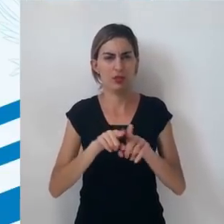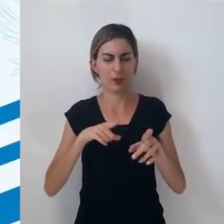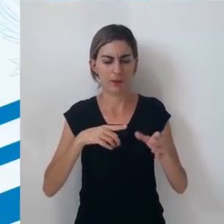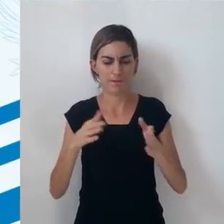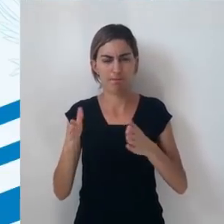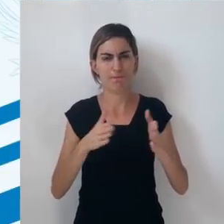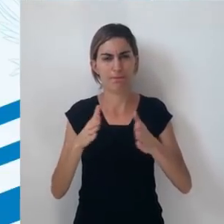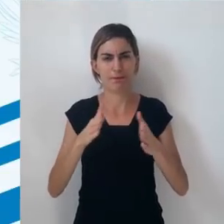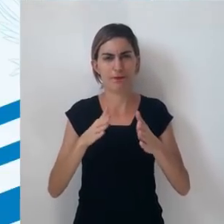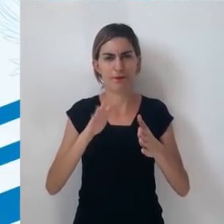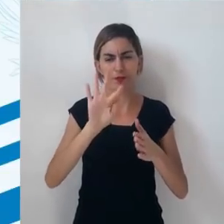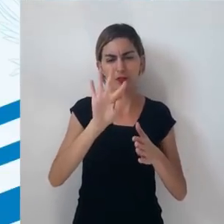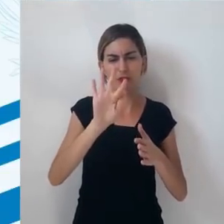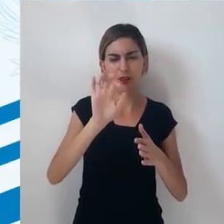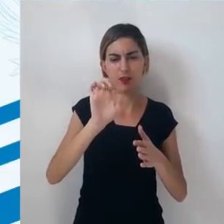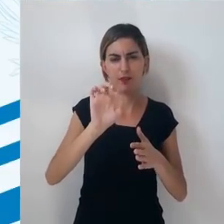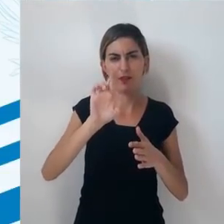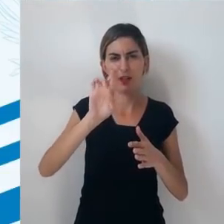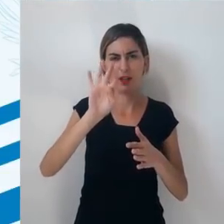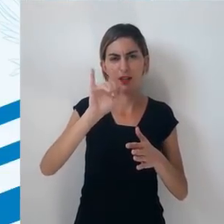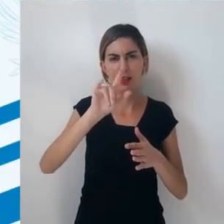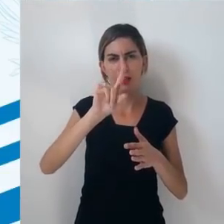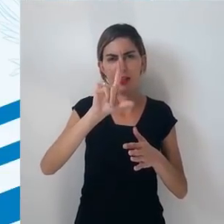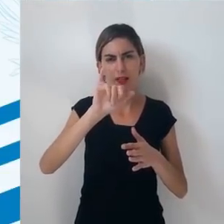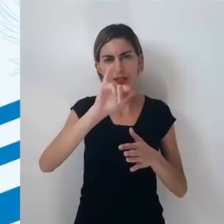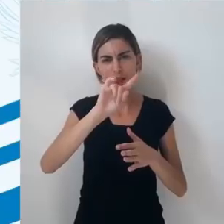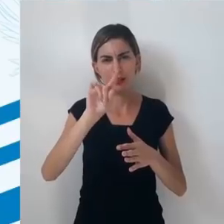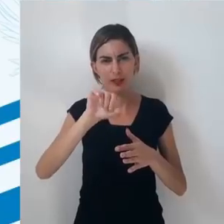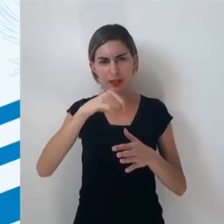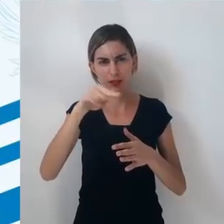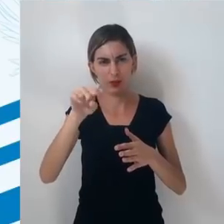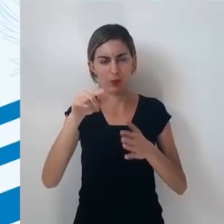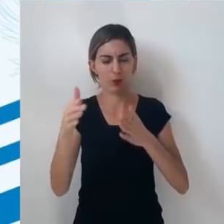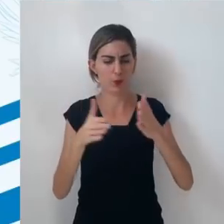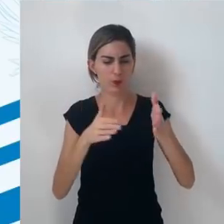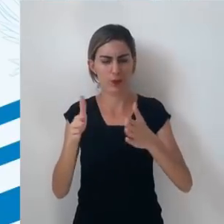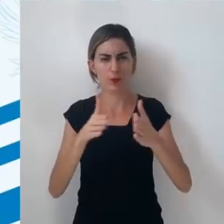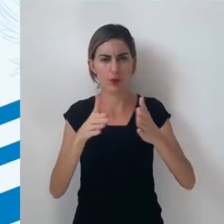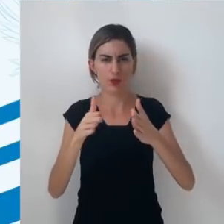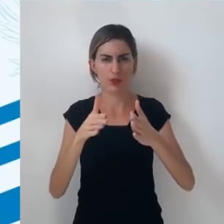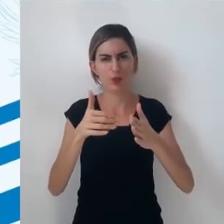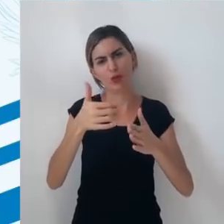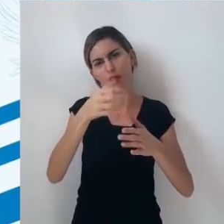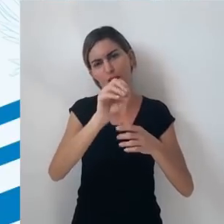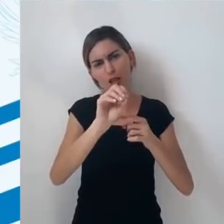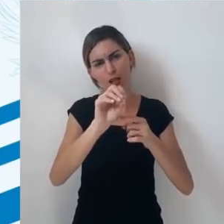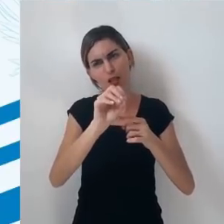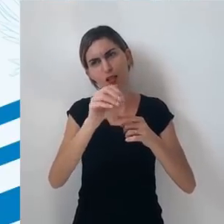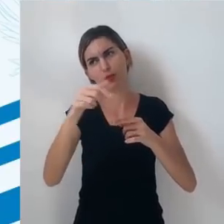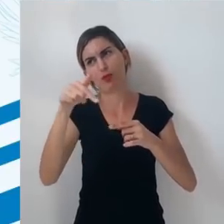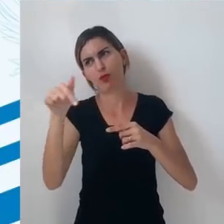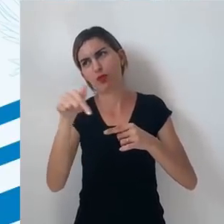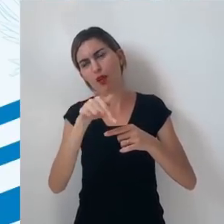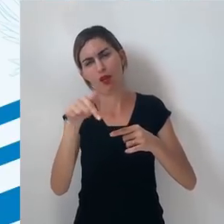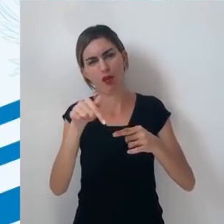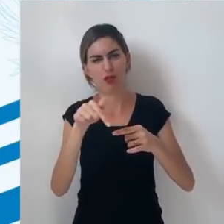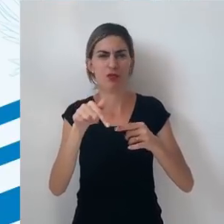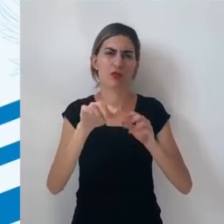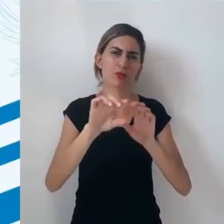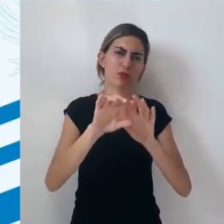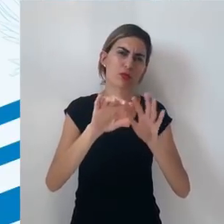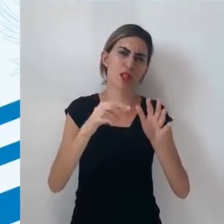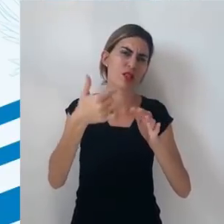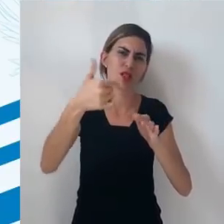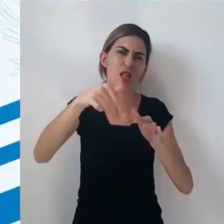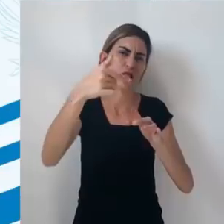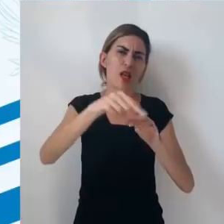também a fase de fertilização, que acontece no período do 17º